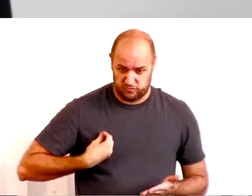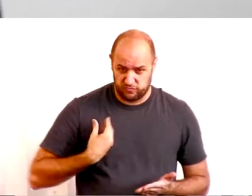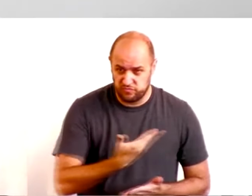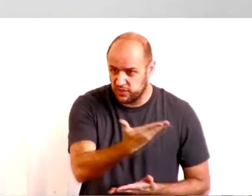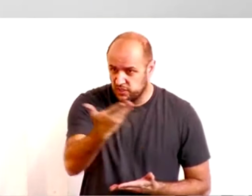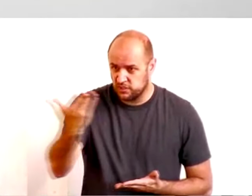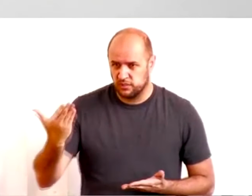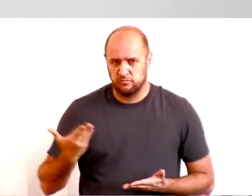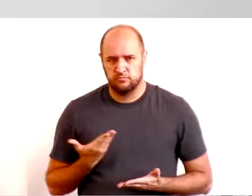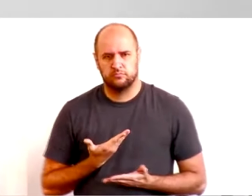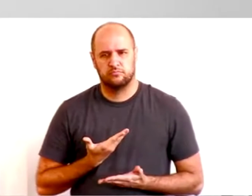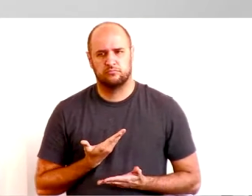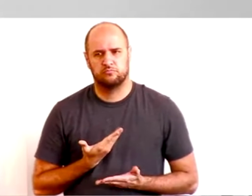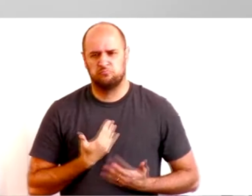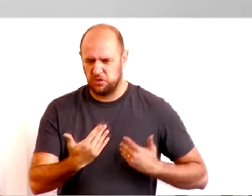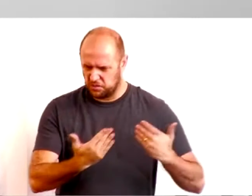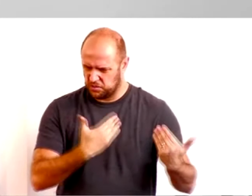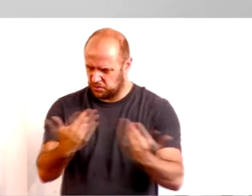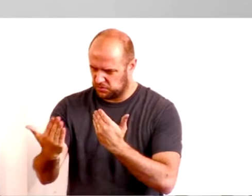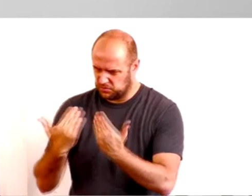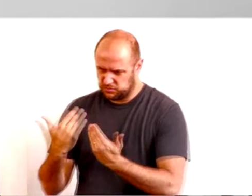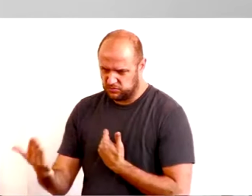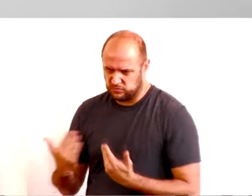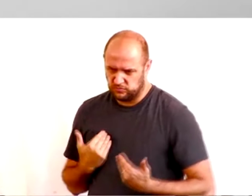vida de outras pessoas.